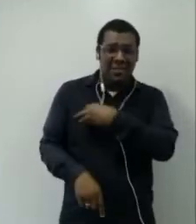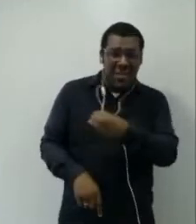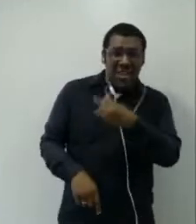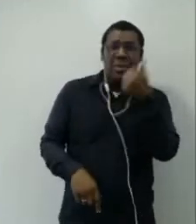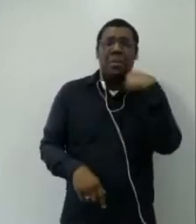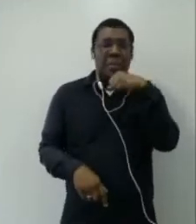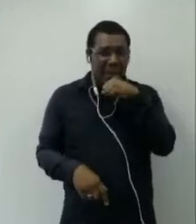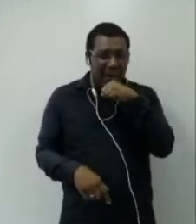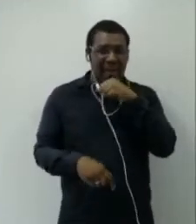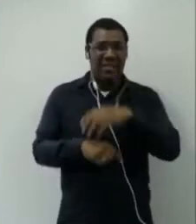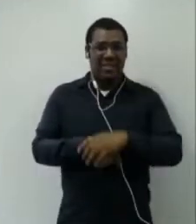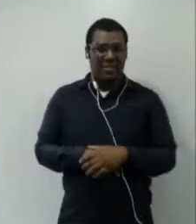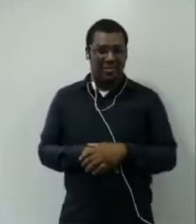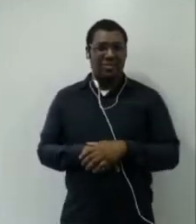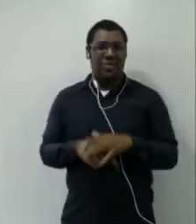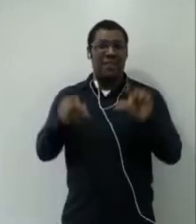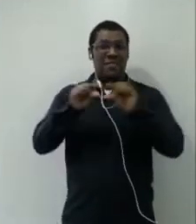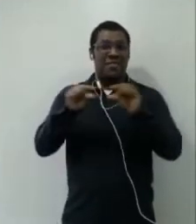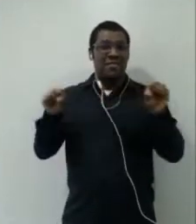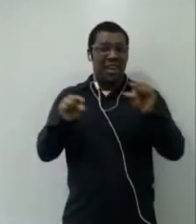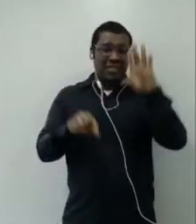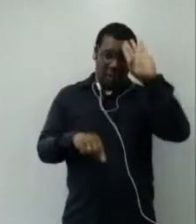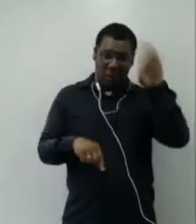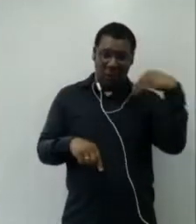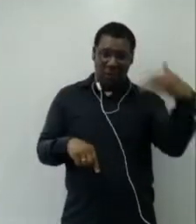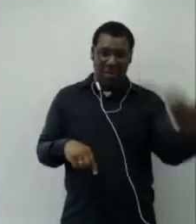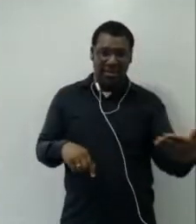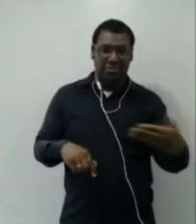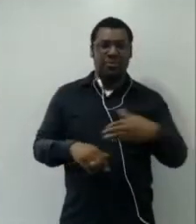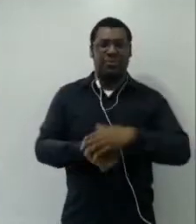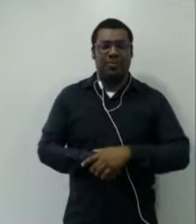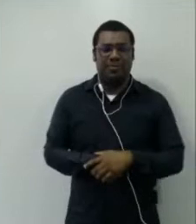deixou para ele. Então, eu